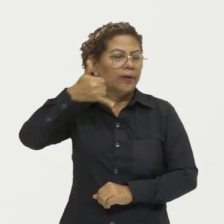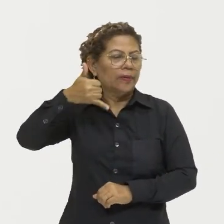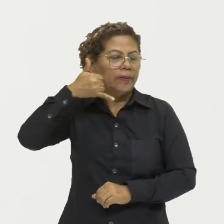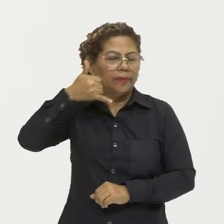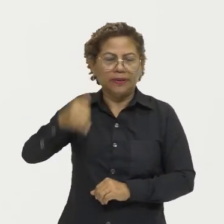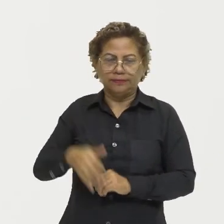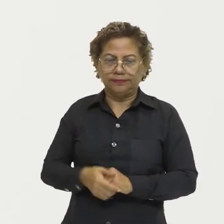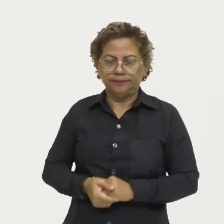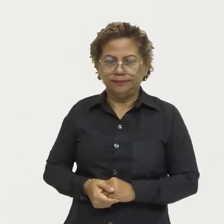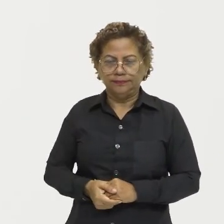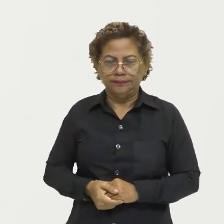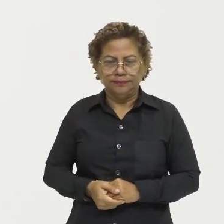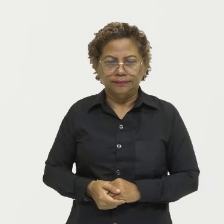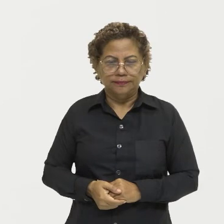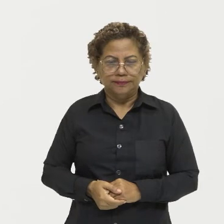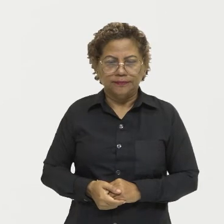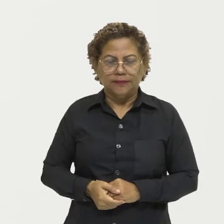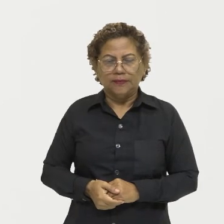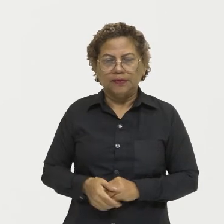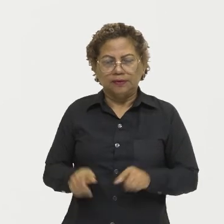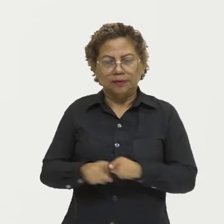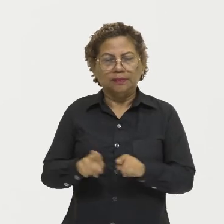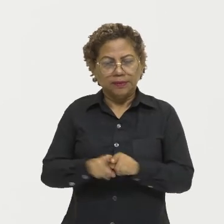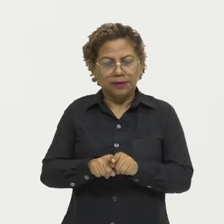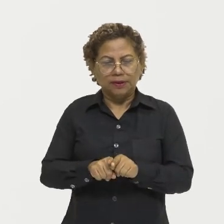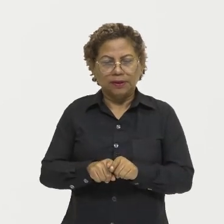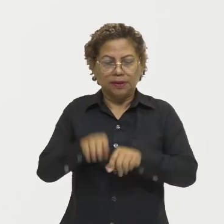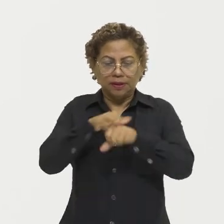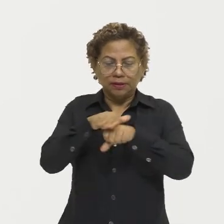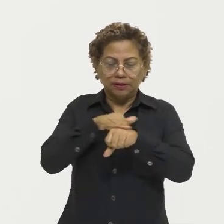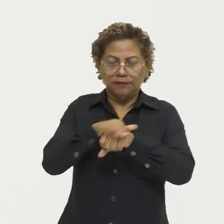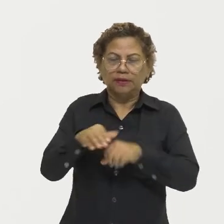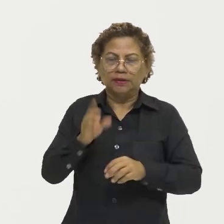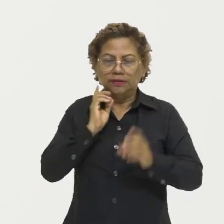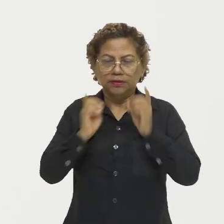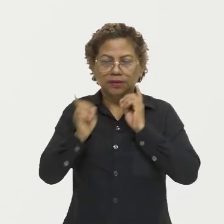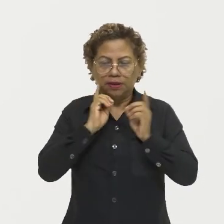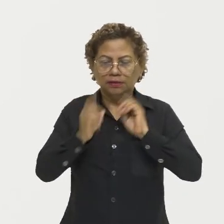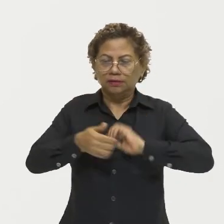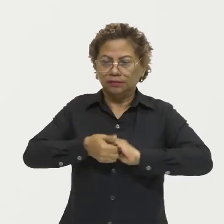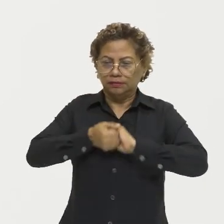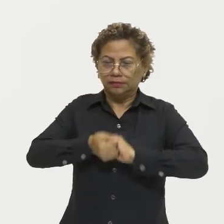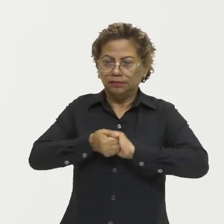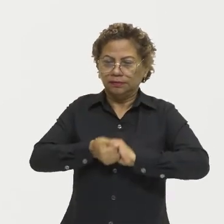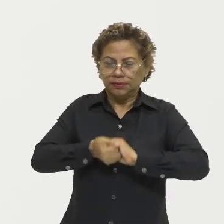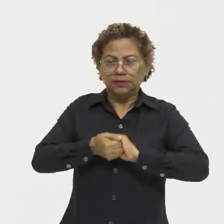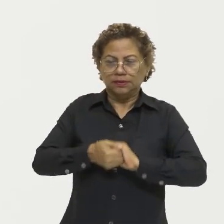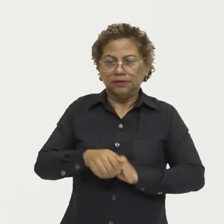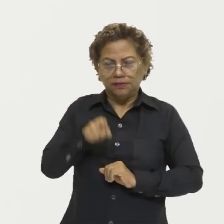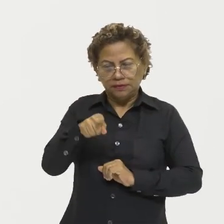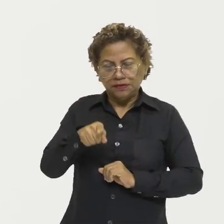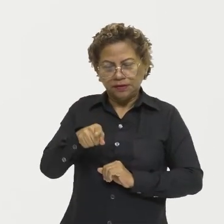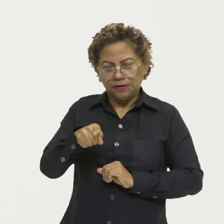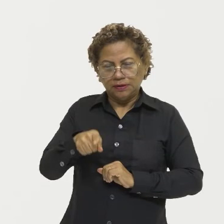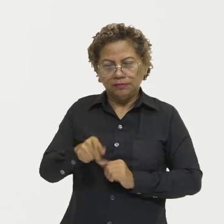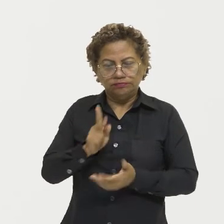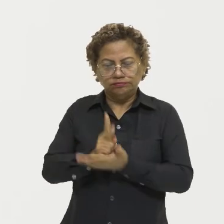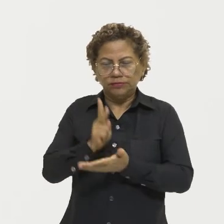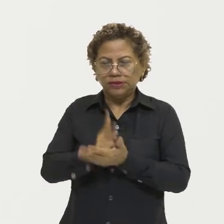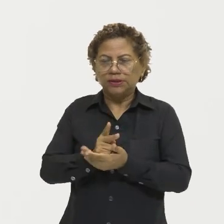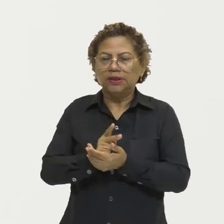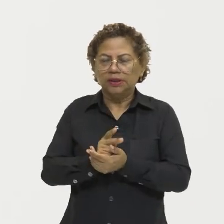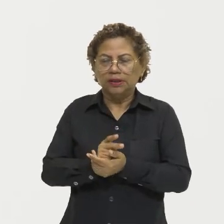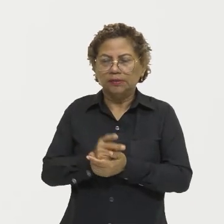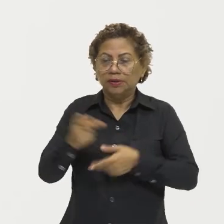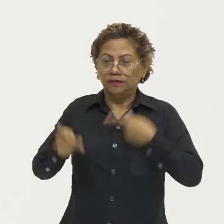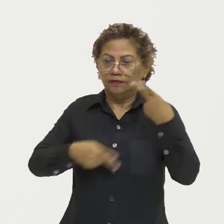Então, observe aí que é o quê? Na conversa, no diálogo, nas saudações, ou seja, você vai estar sempre falando, né, com o seu